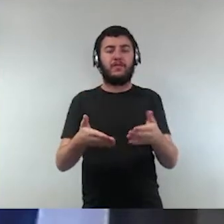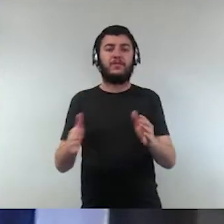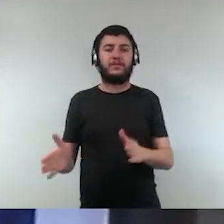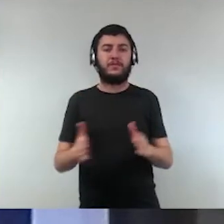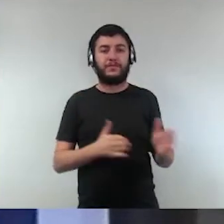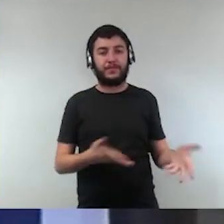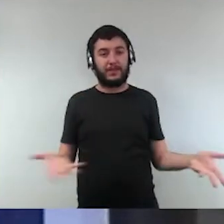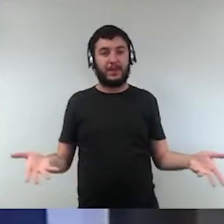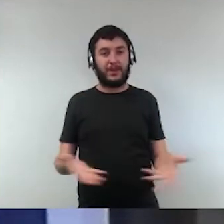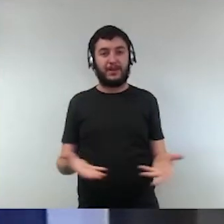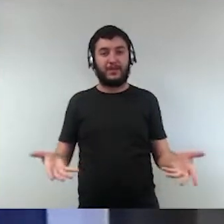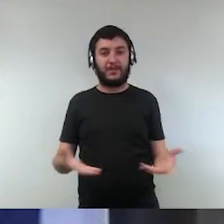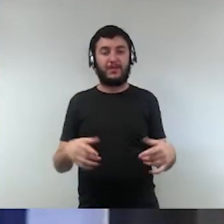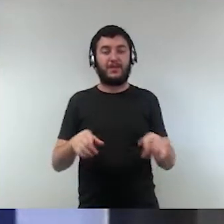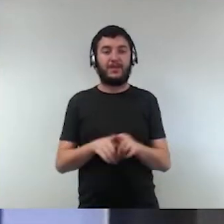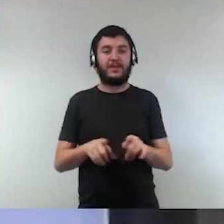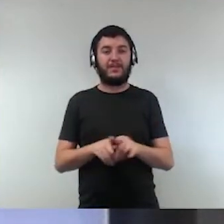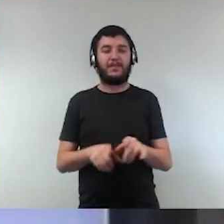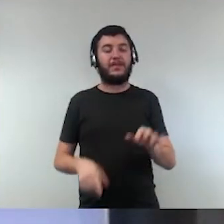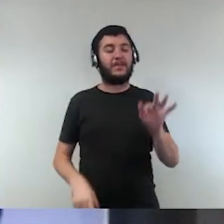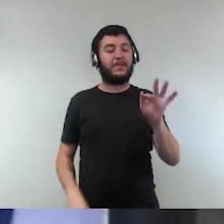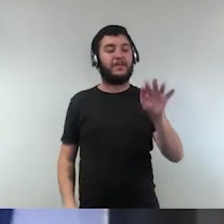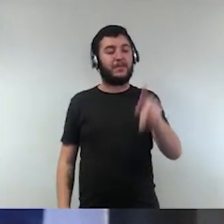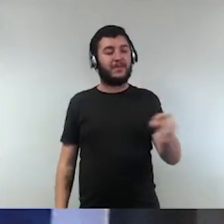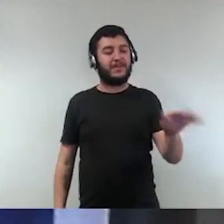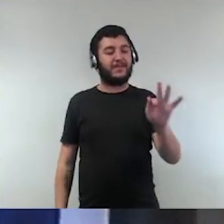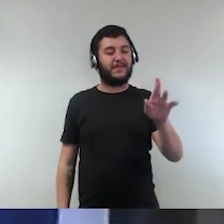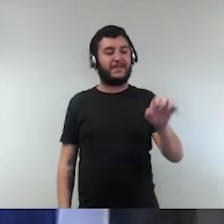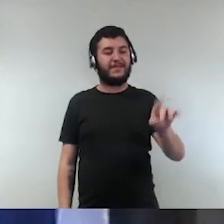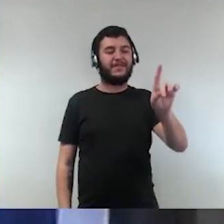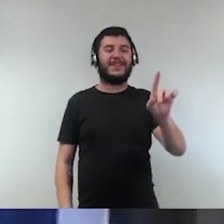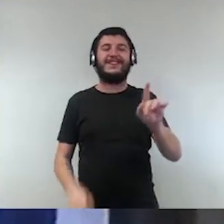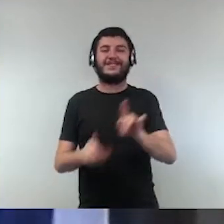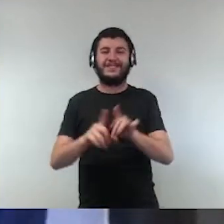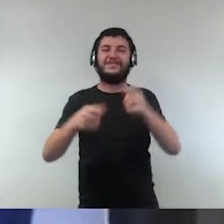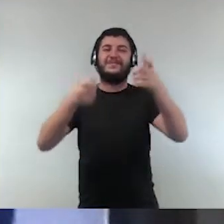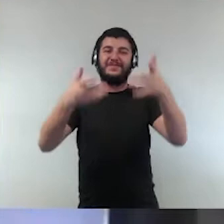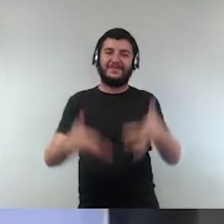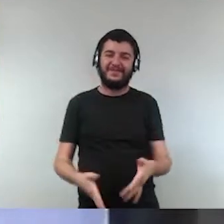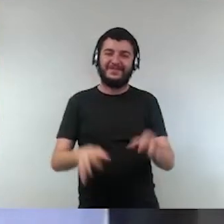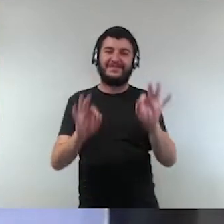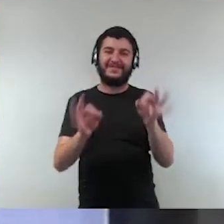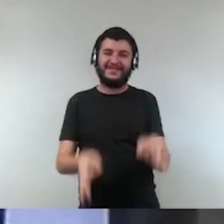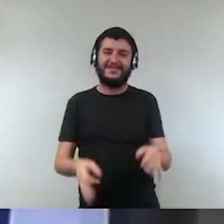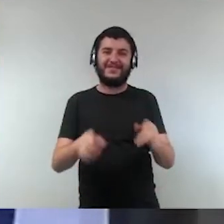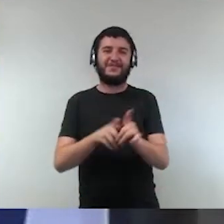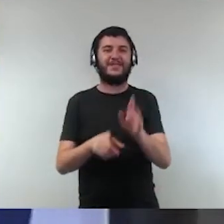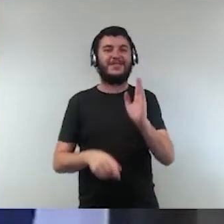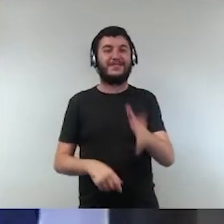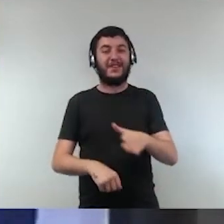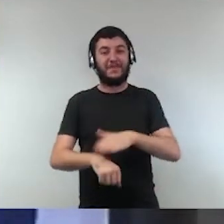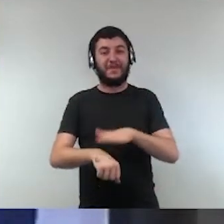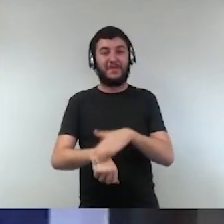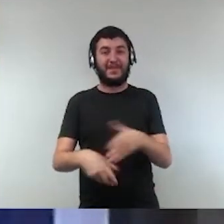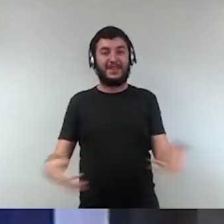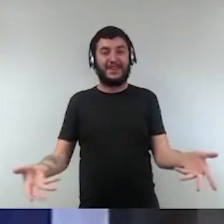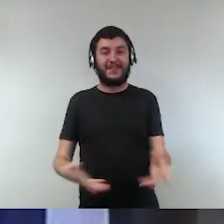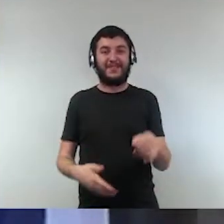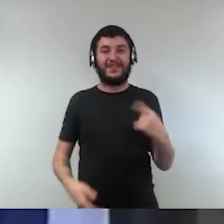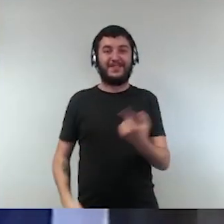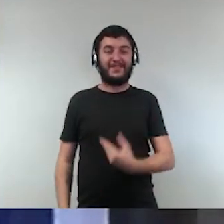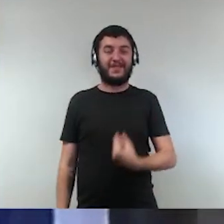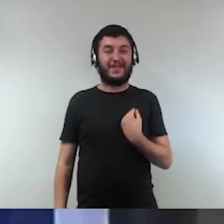também o professor Fred Didier sobre algo que sempre fala com muita propriedade, a respeito desse momento excepcional que nós